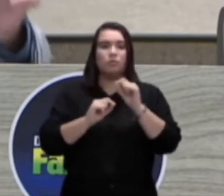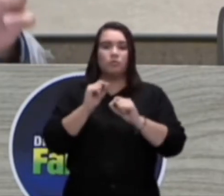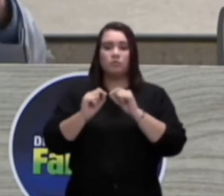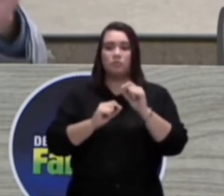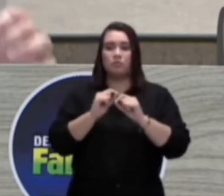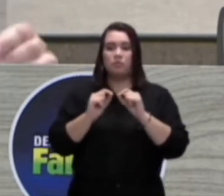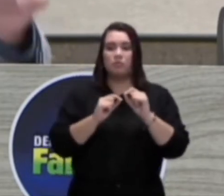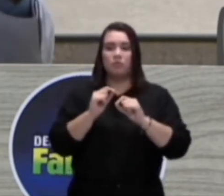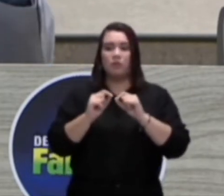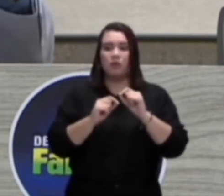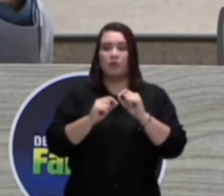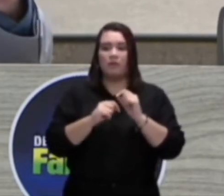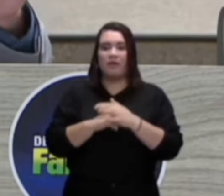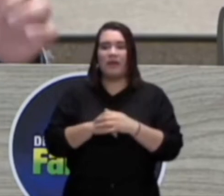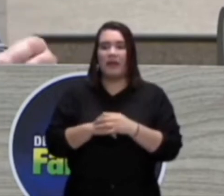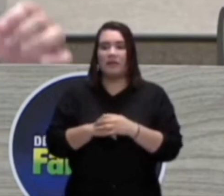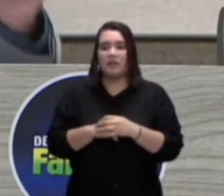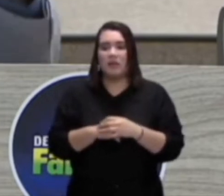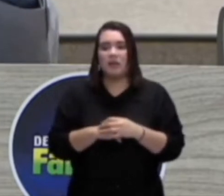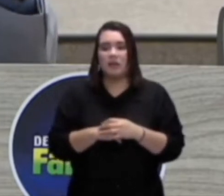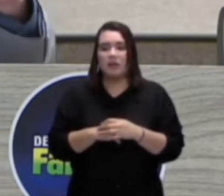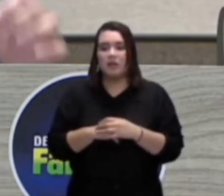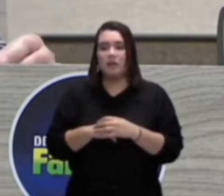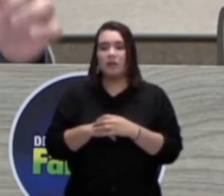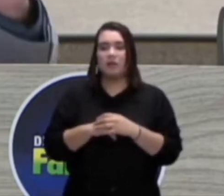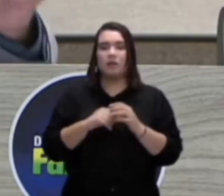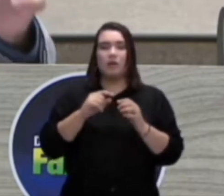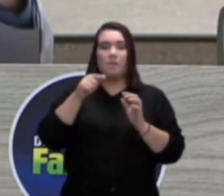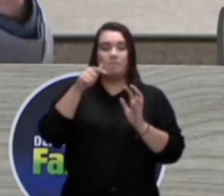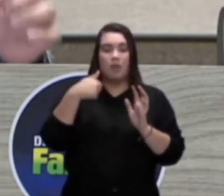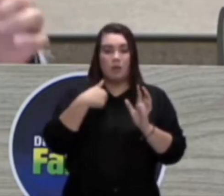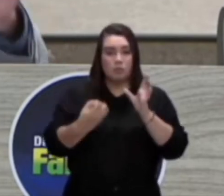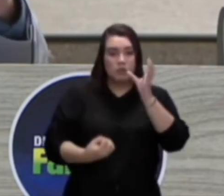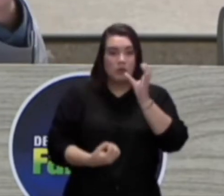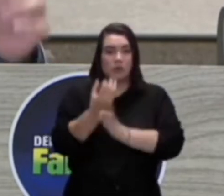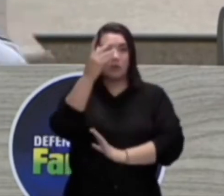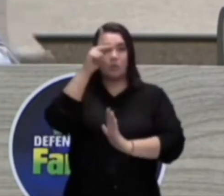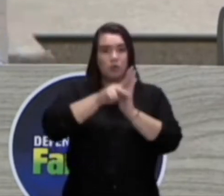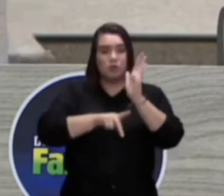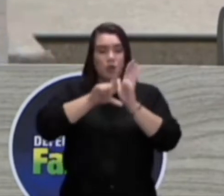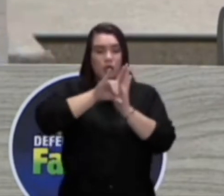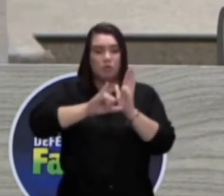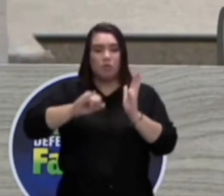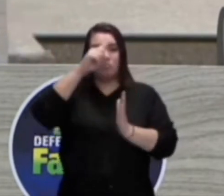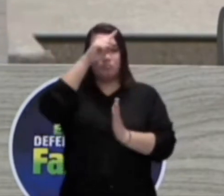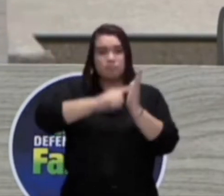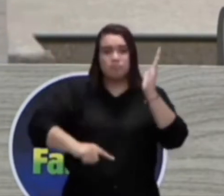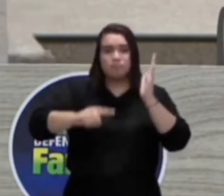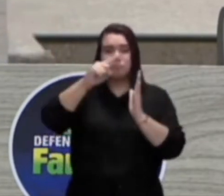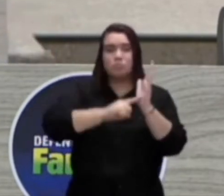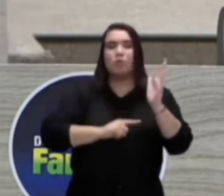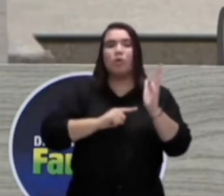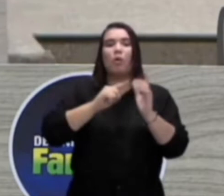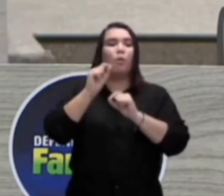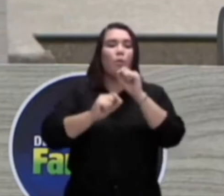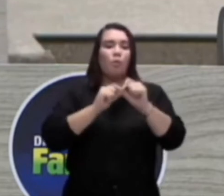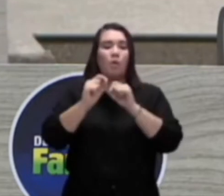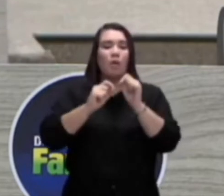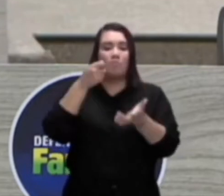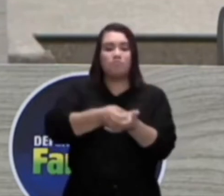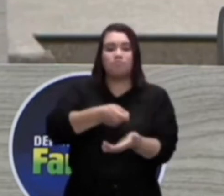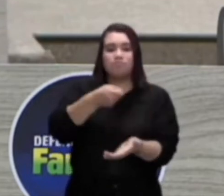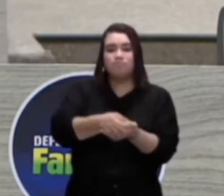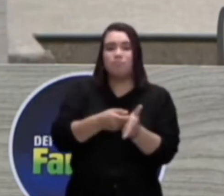a exigência da comprovação de vacinação contra o Covid-19, passaporte sanitário,